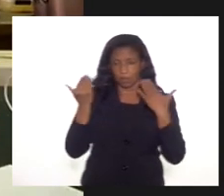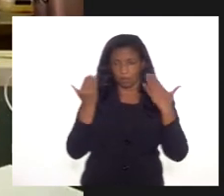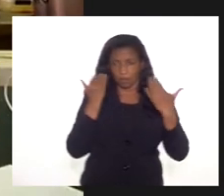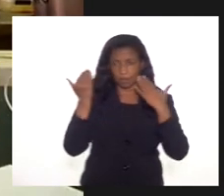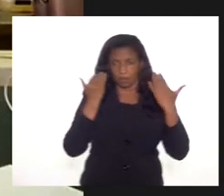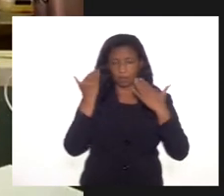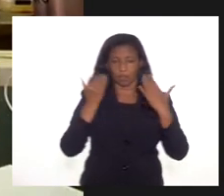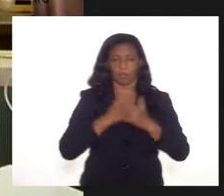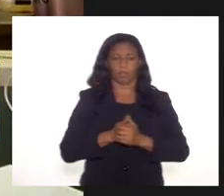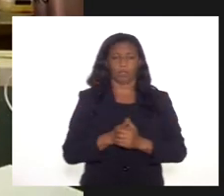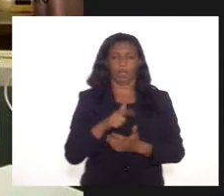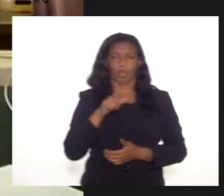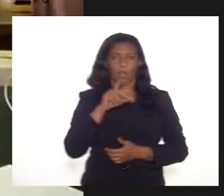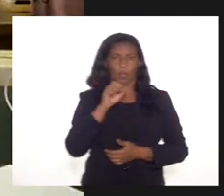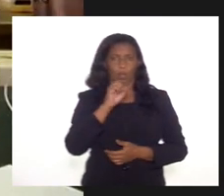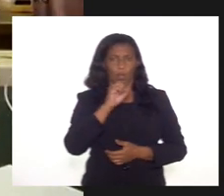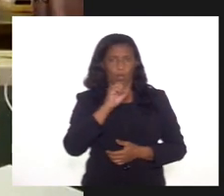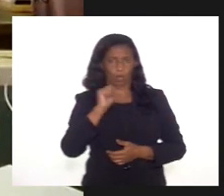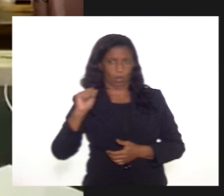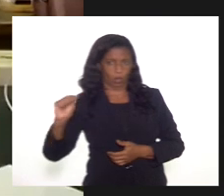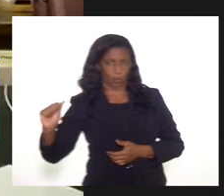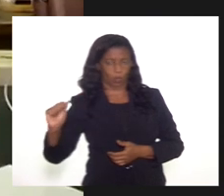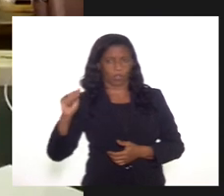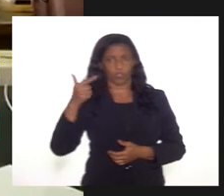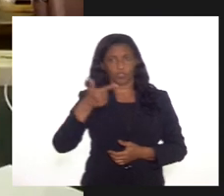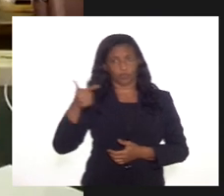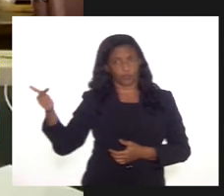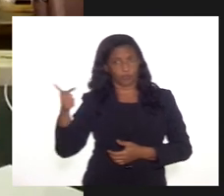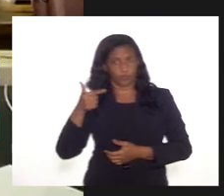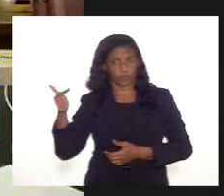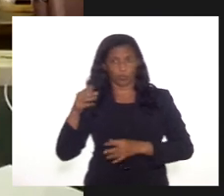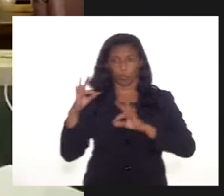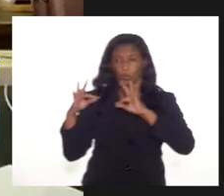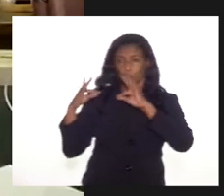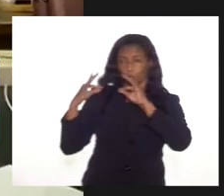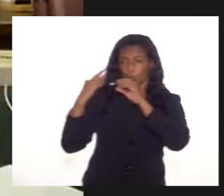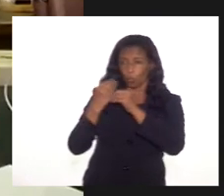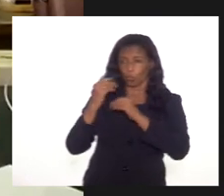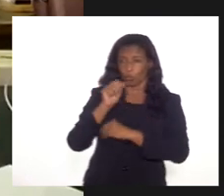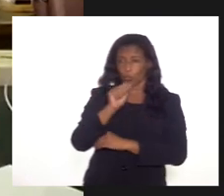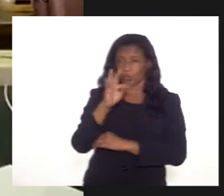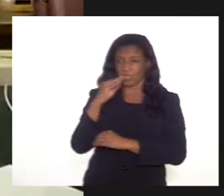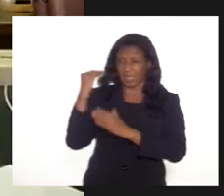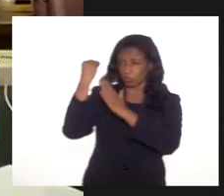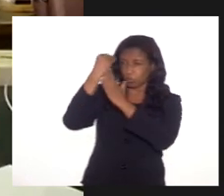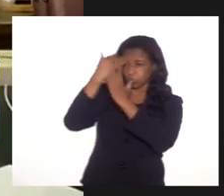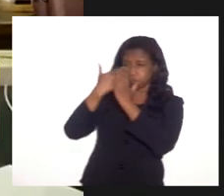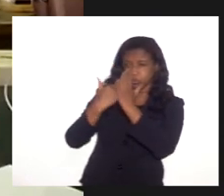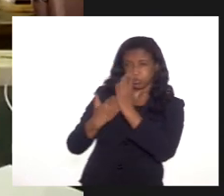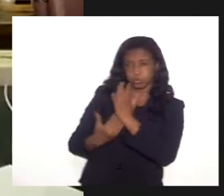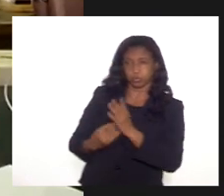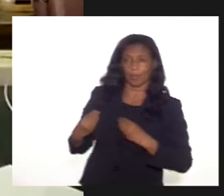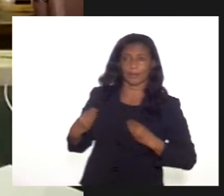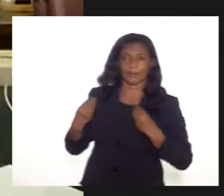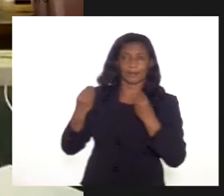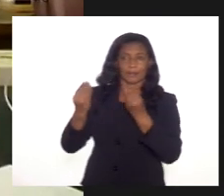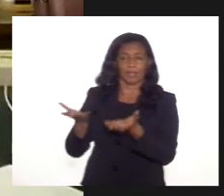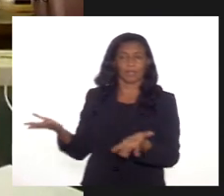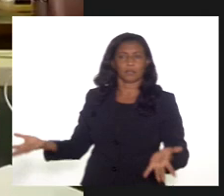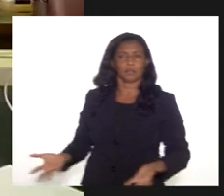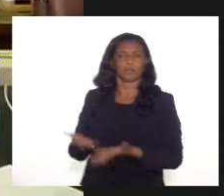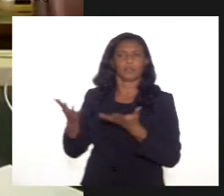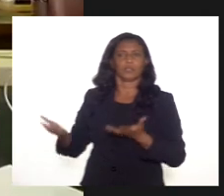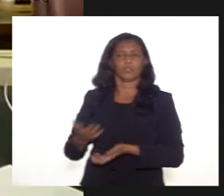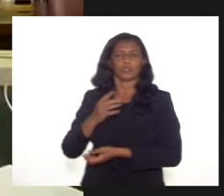à LOA de 2022 todos os atos normativos que concedem incentivos